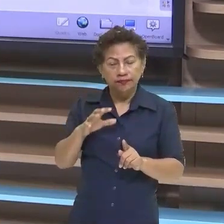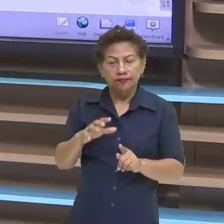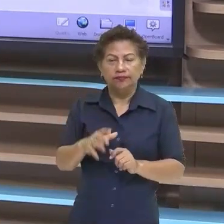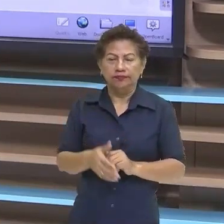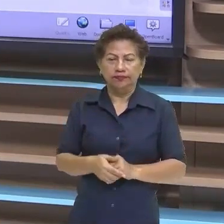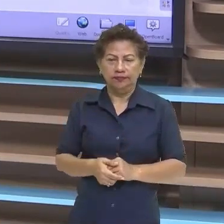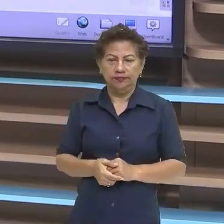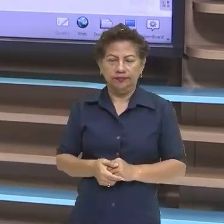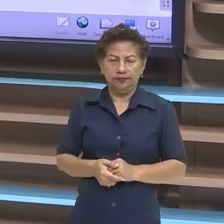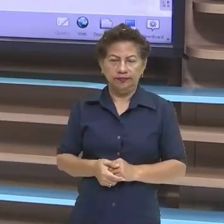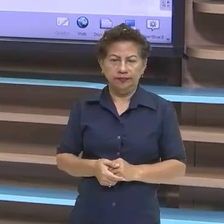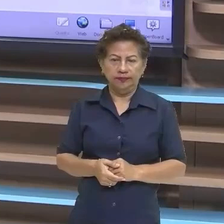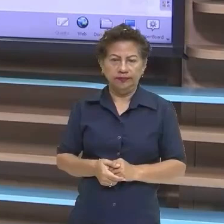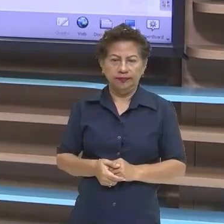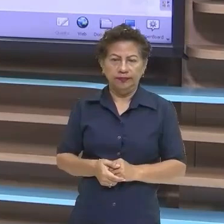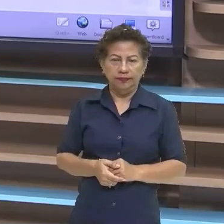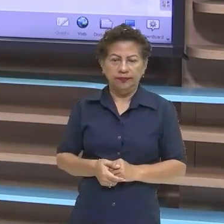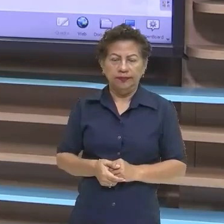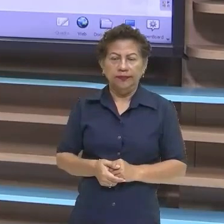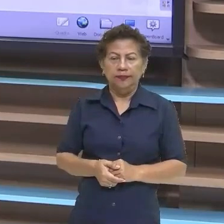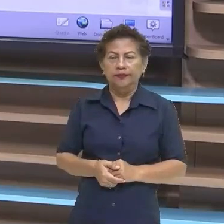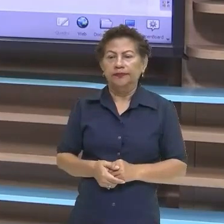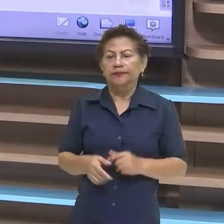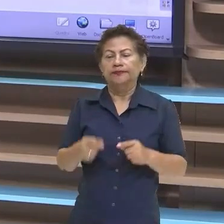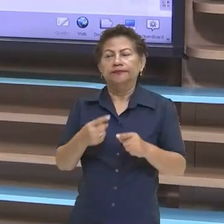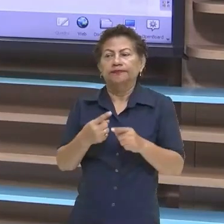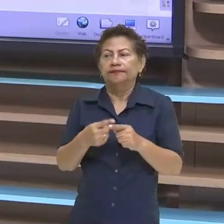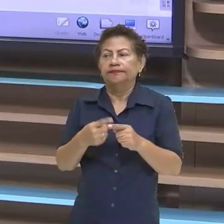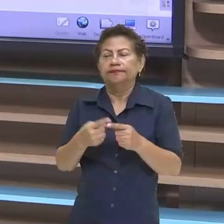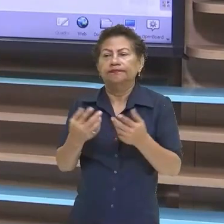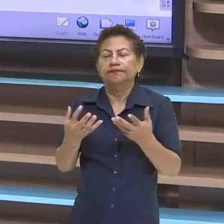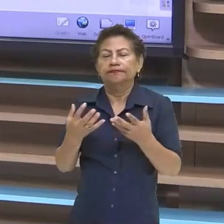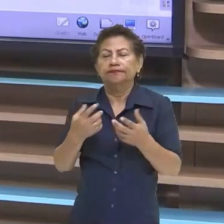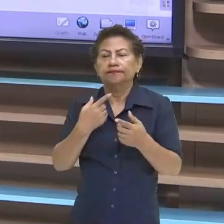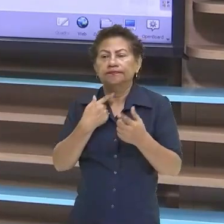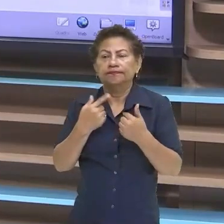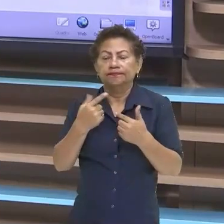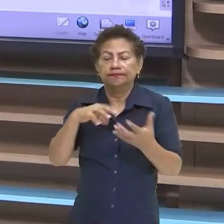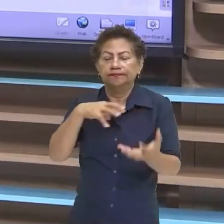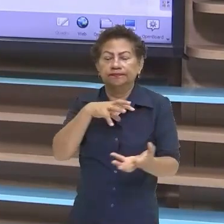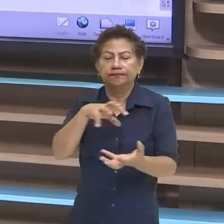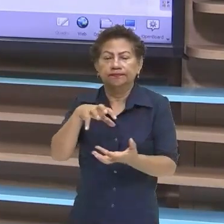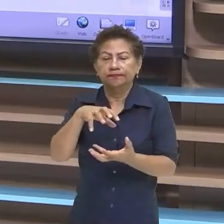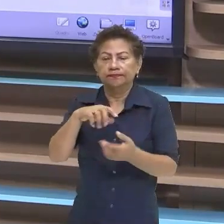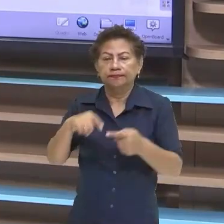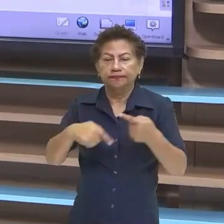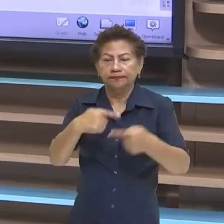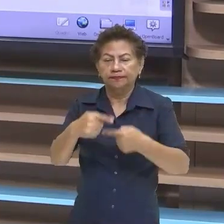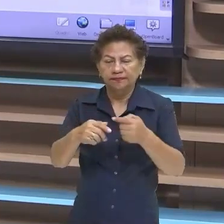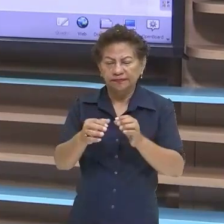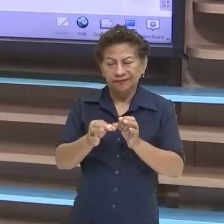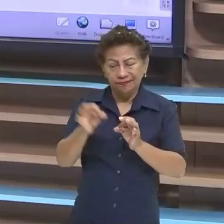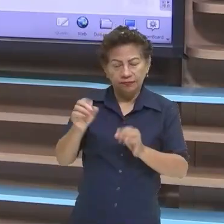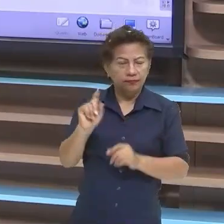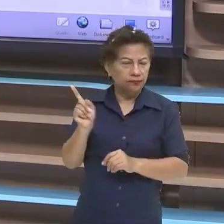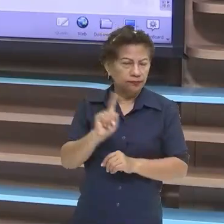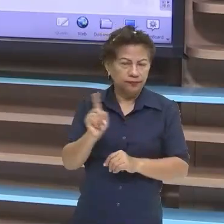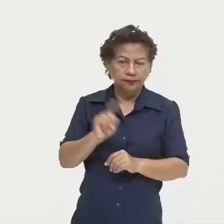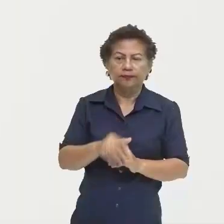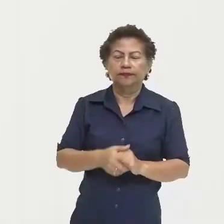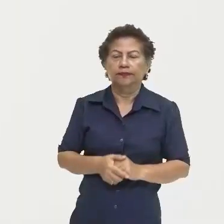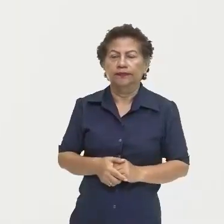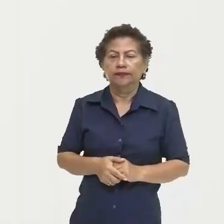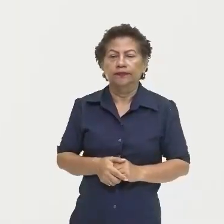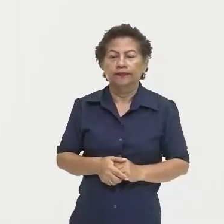alguma forma, né? A gente não está distante dessa globalização. E aí temos que os lugares,